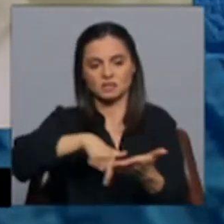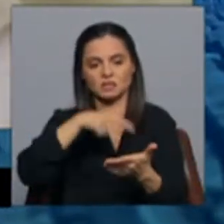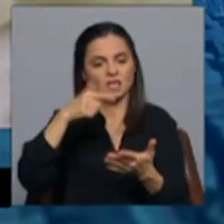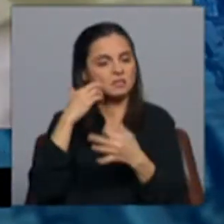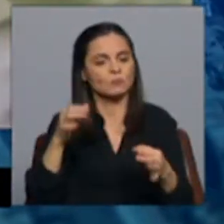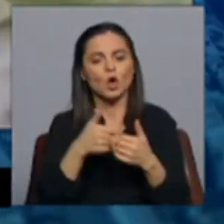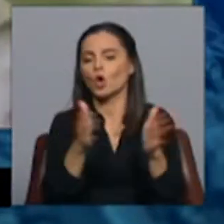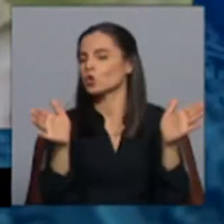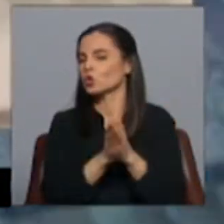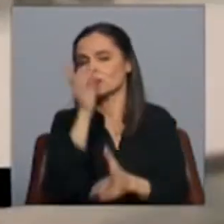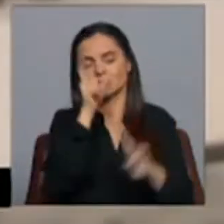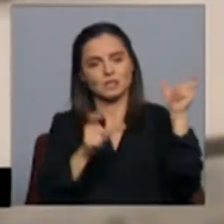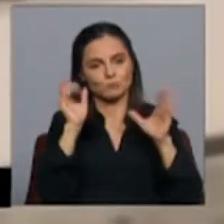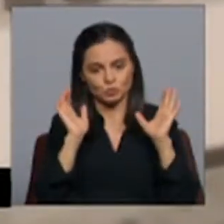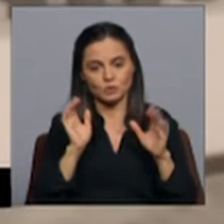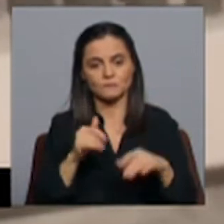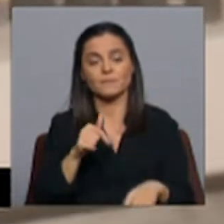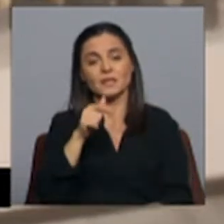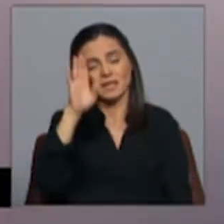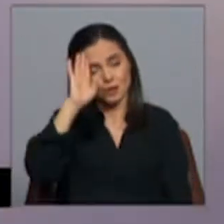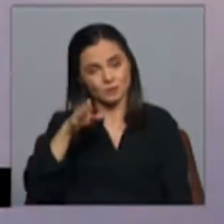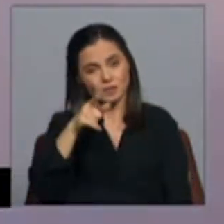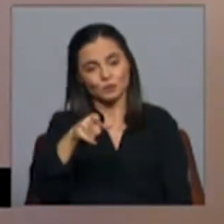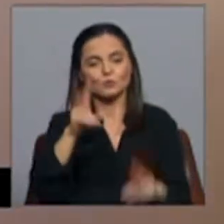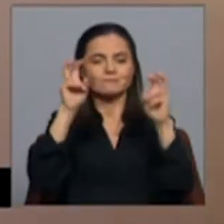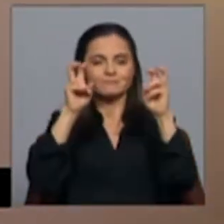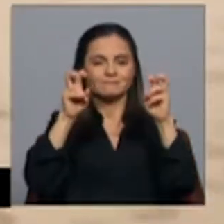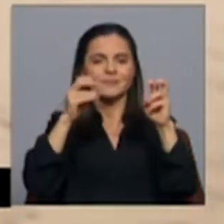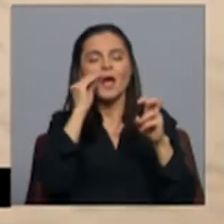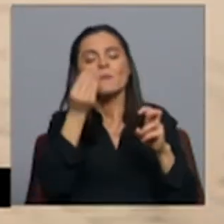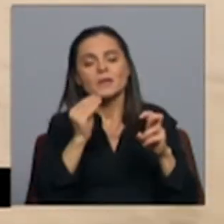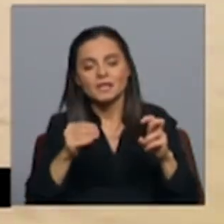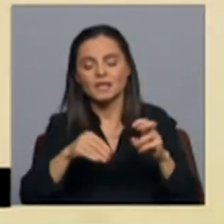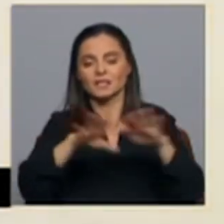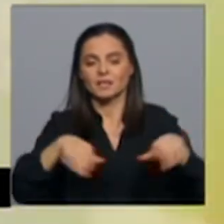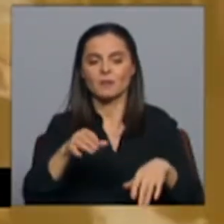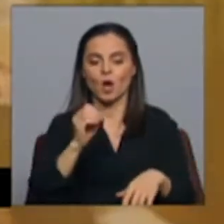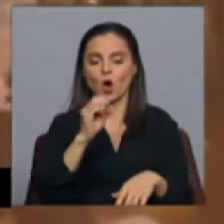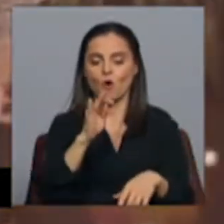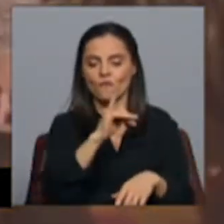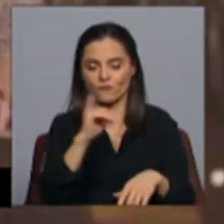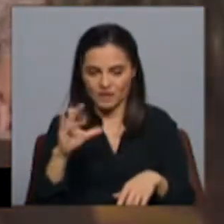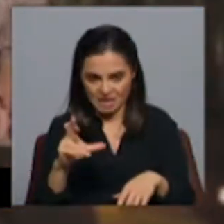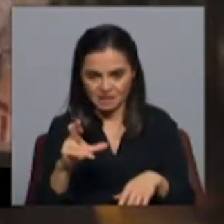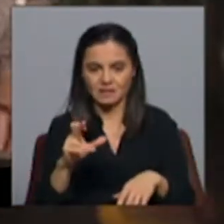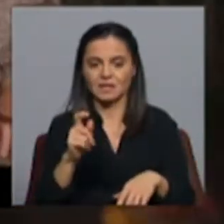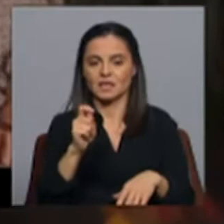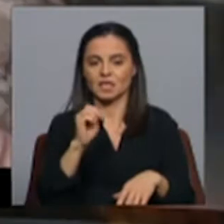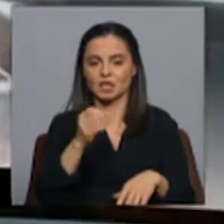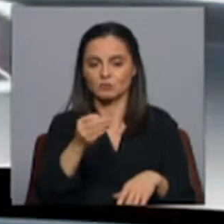com toda a gente. E para terminar, eu sei que tu és mesmo o menino da praia, o Ofir, fã, o esposendo, não é verdade? É verdade, sim,